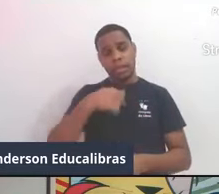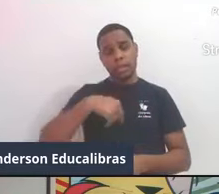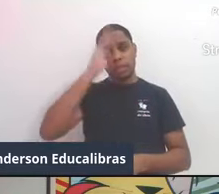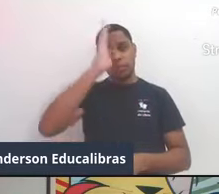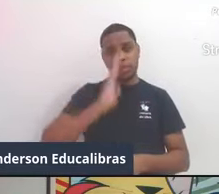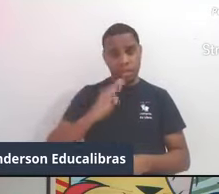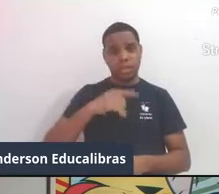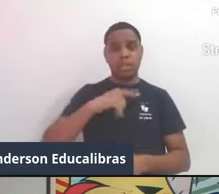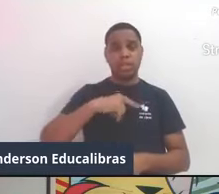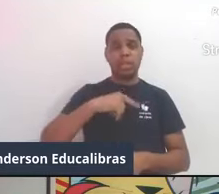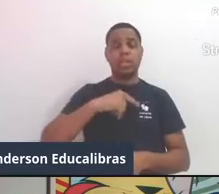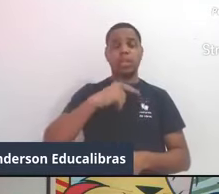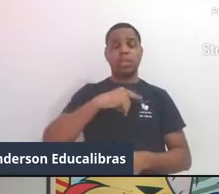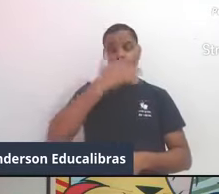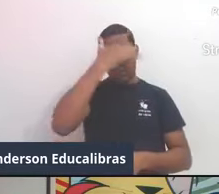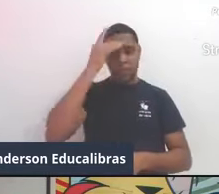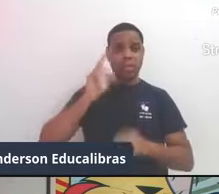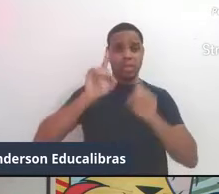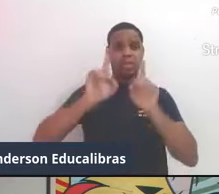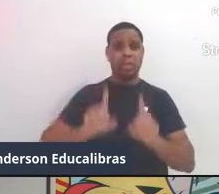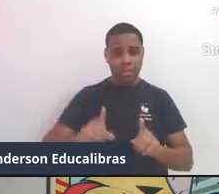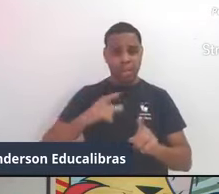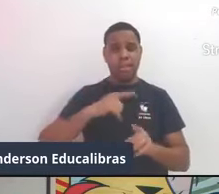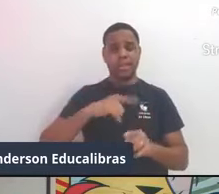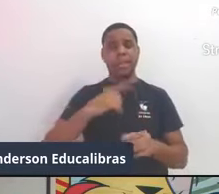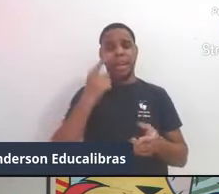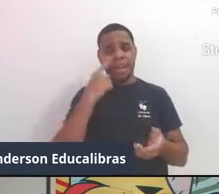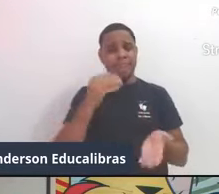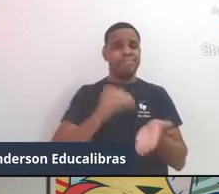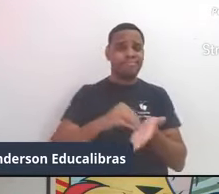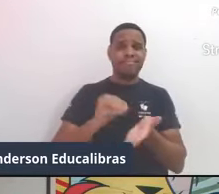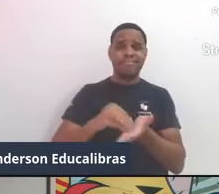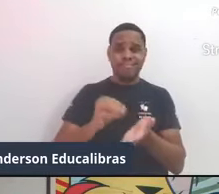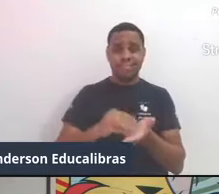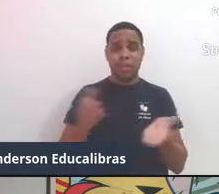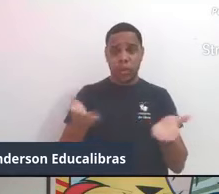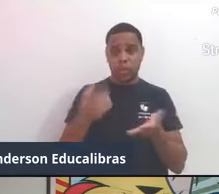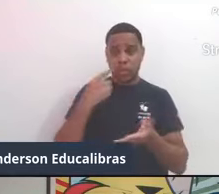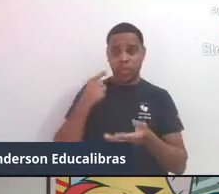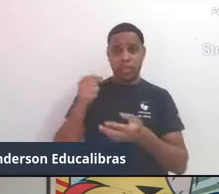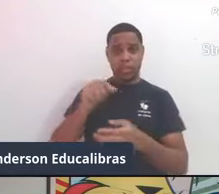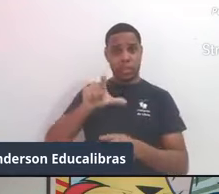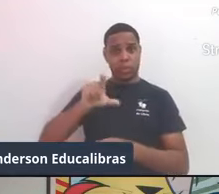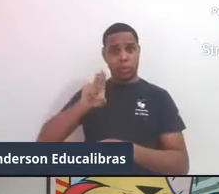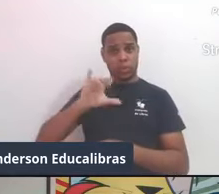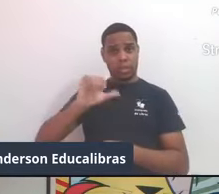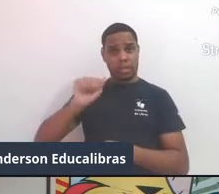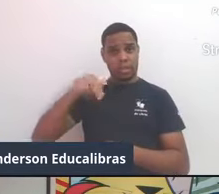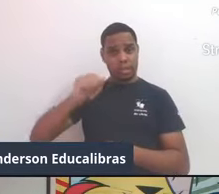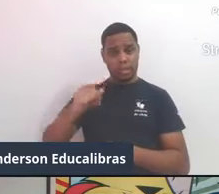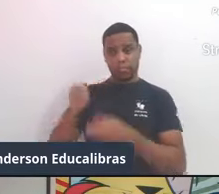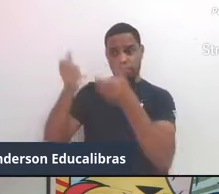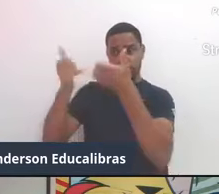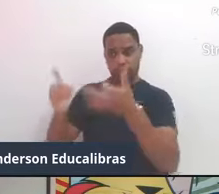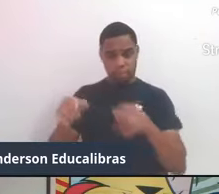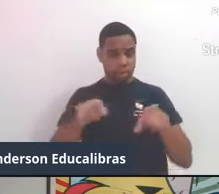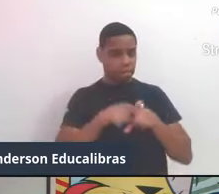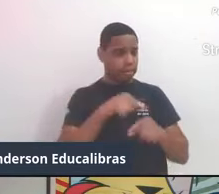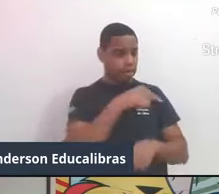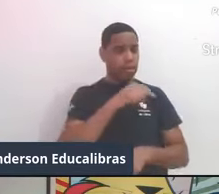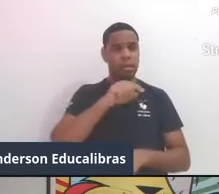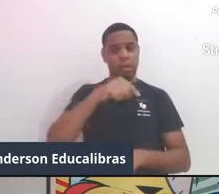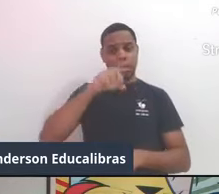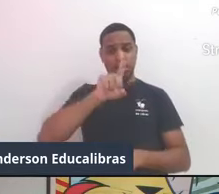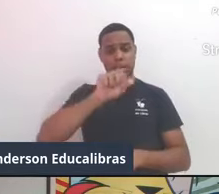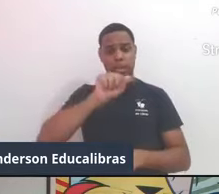terceira categoria. O que nós vamos escutar hoje de vocês mostra dos dois lados, um trabalho muito grande